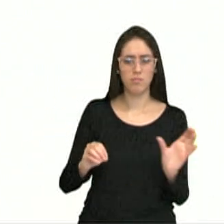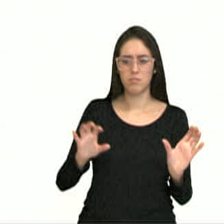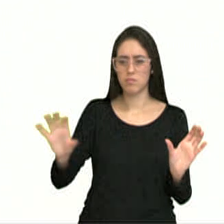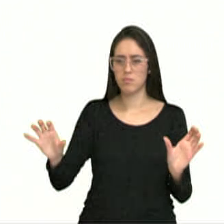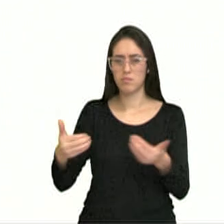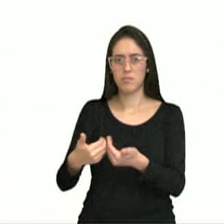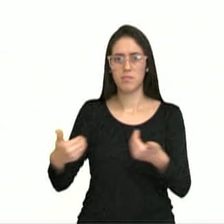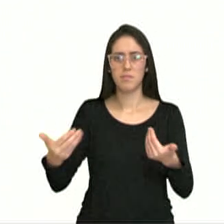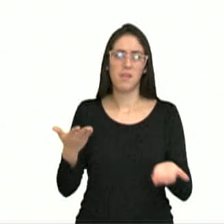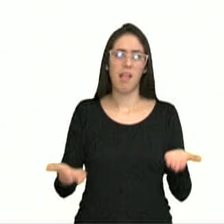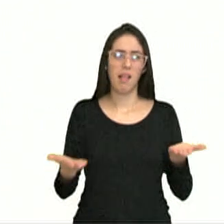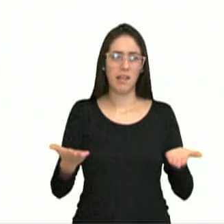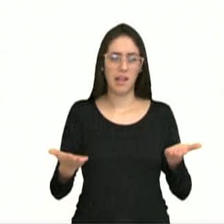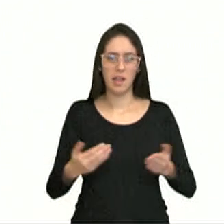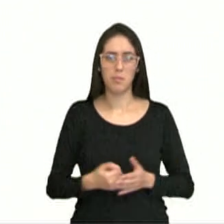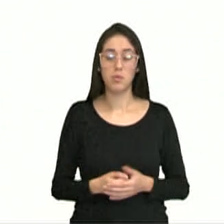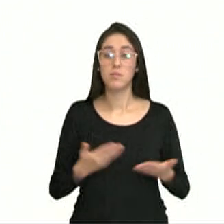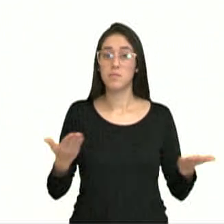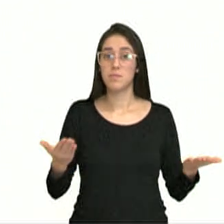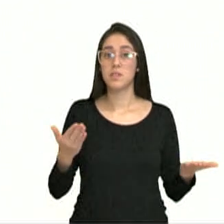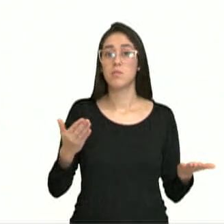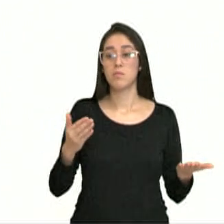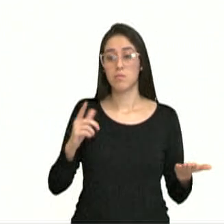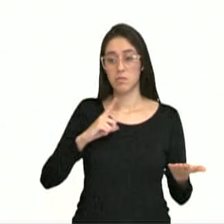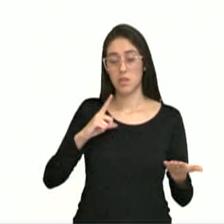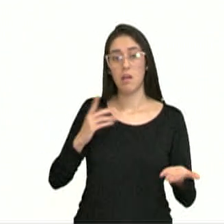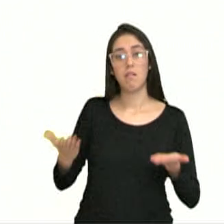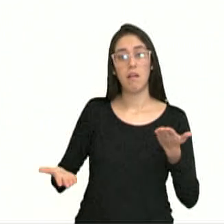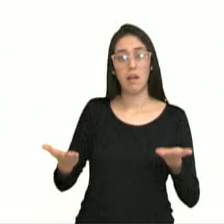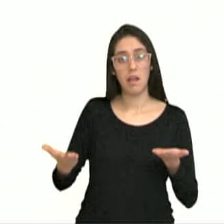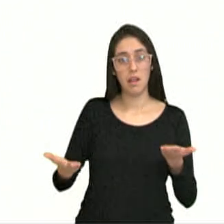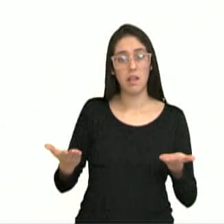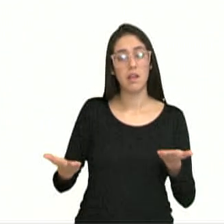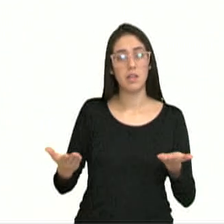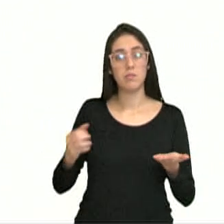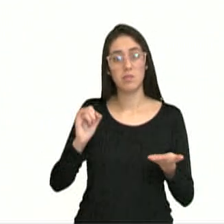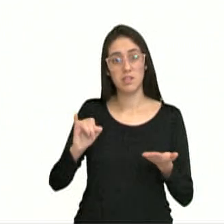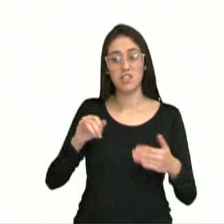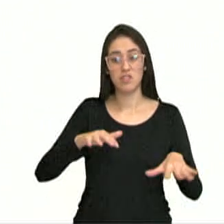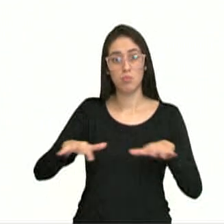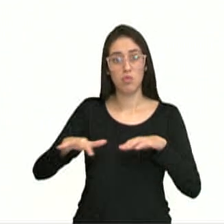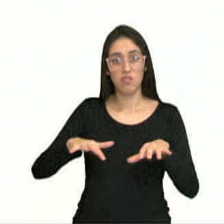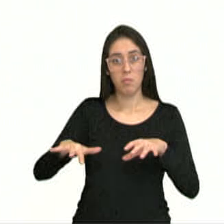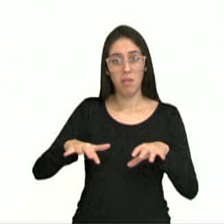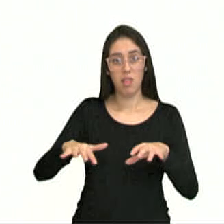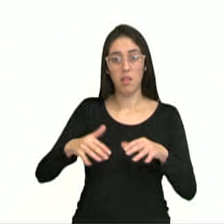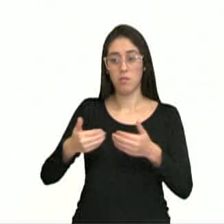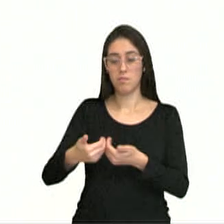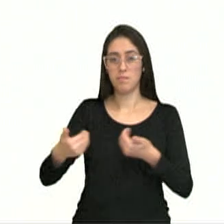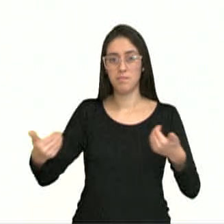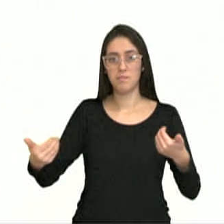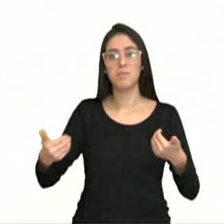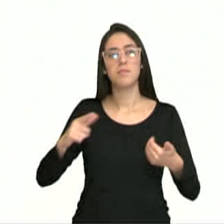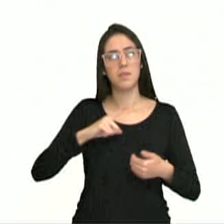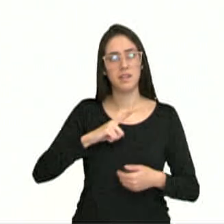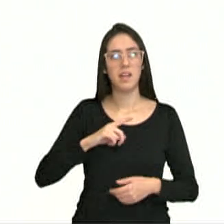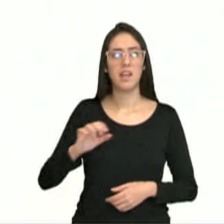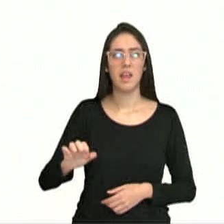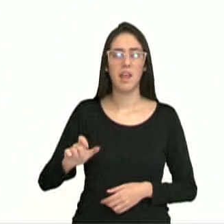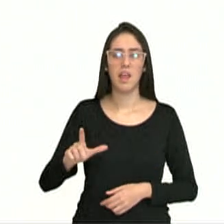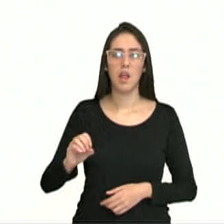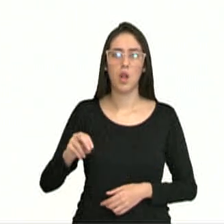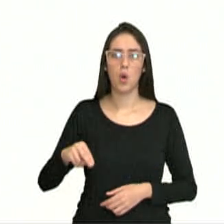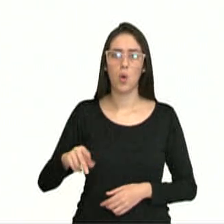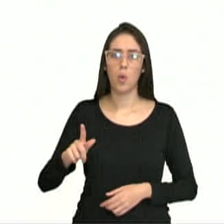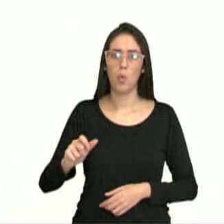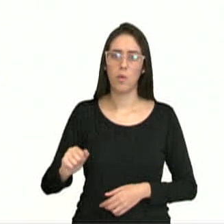posição em equilíbrio. Então, eu estava em equilíbrio, a partir do momento que eu comecei a movimentar-me, eu tenho uma elongação.